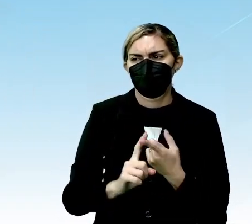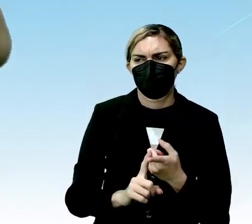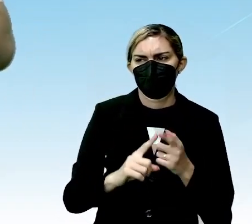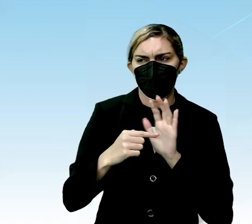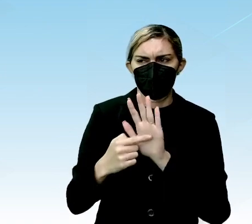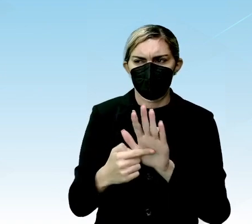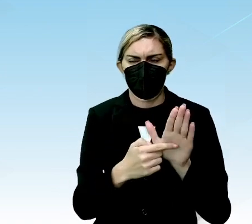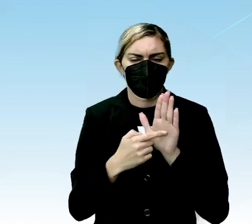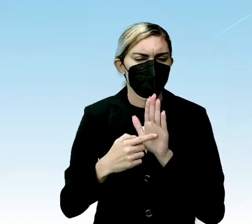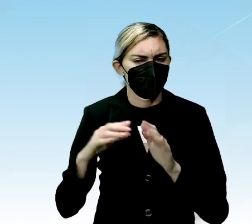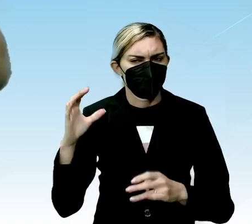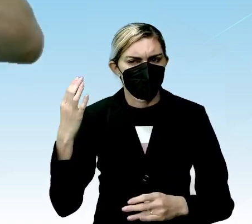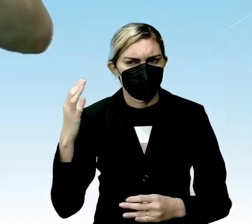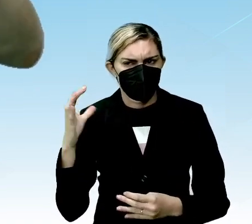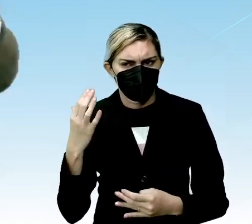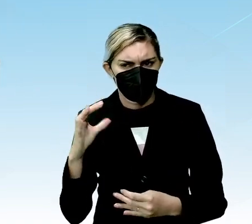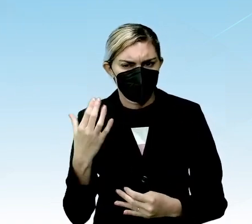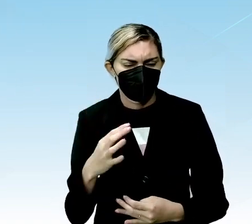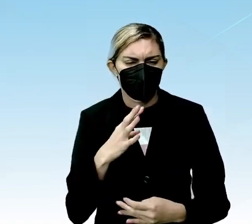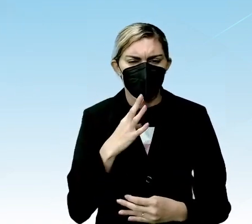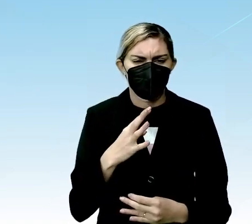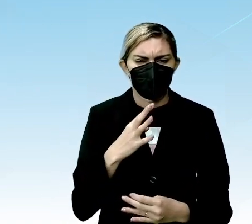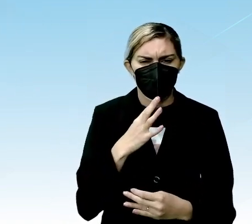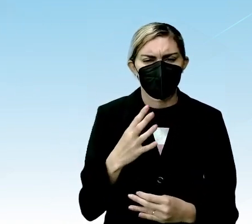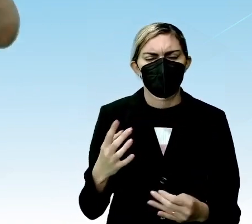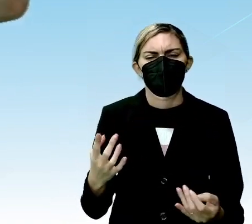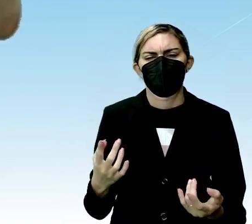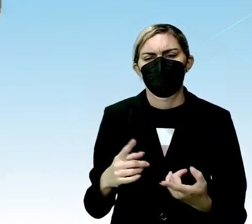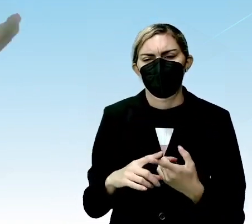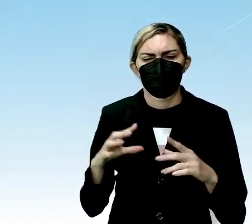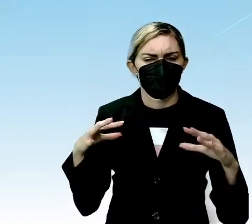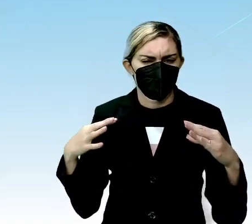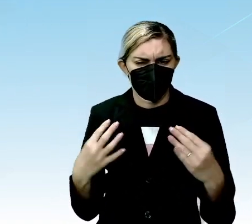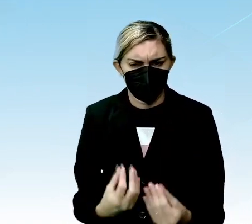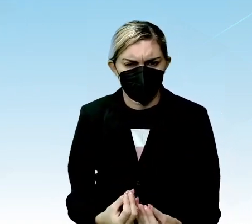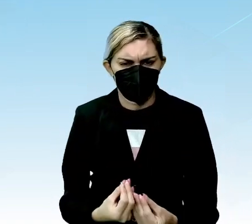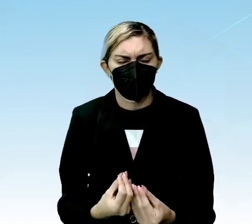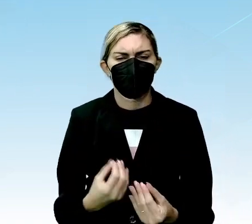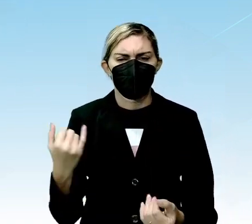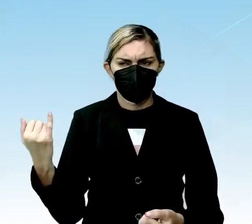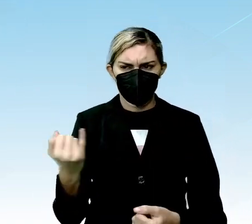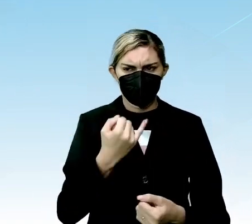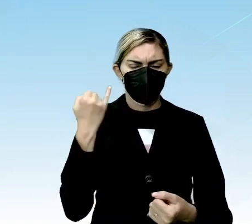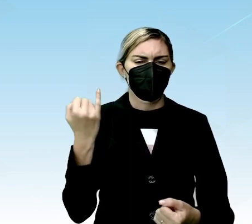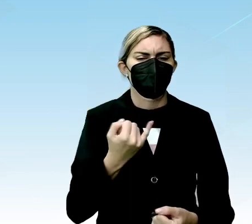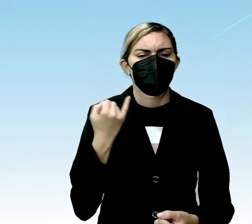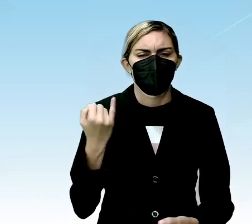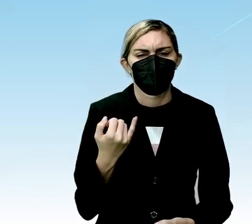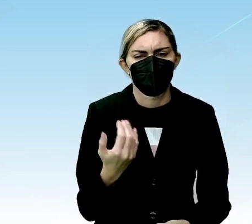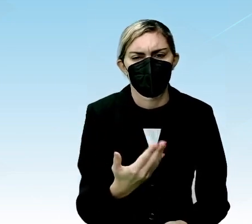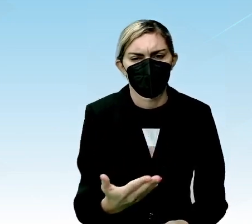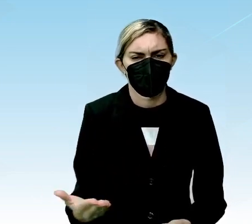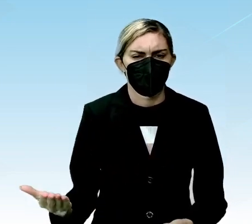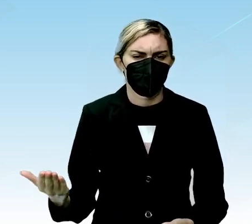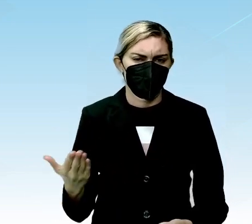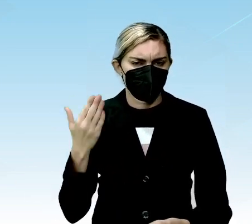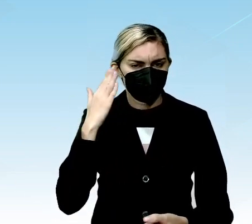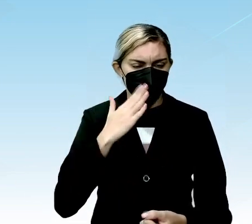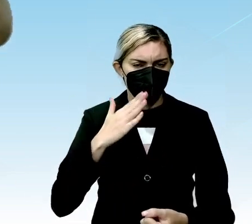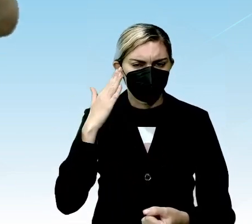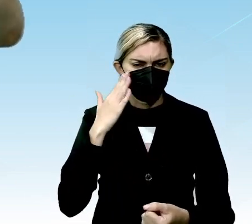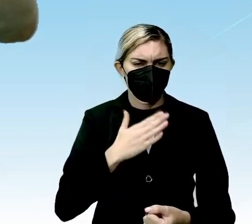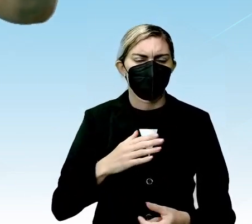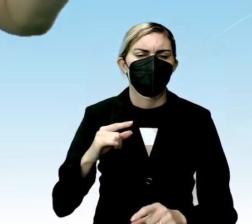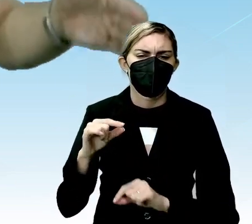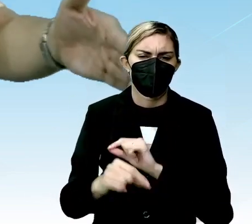questão científica, então conhecer os embates. Então tudo isso é importante para que você entenda em